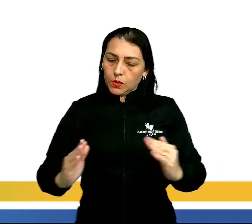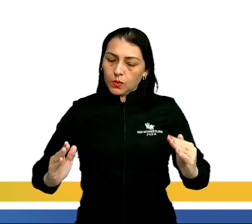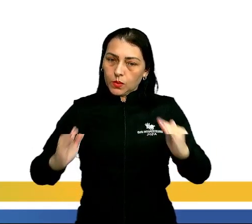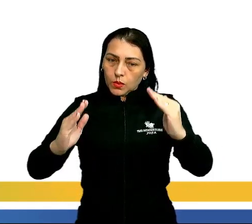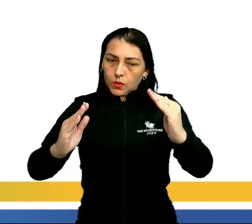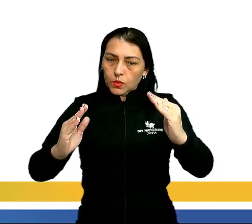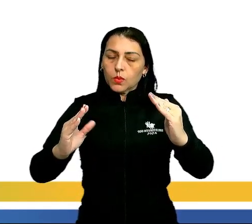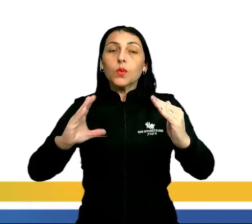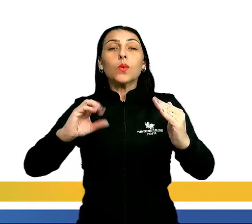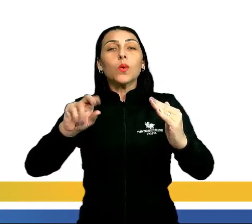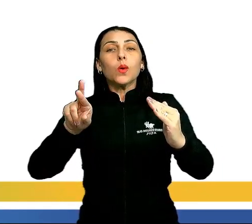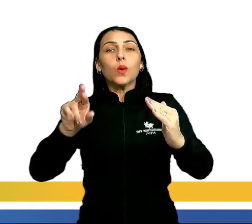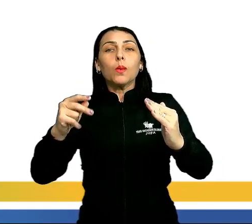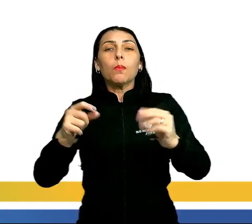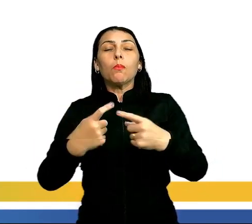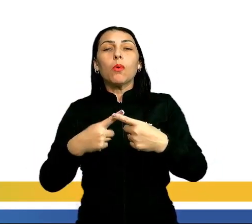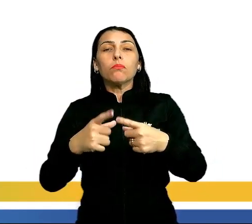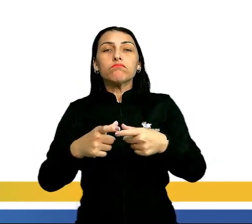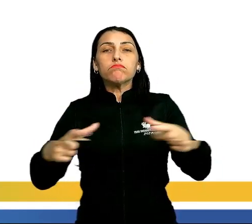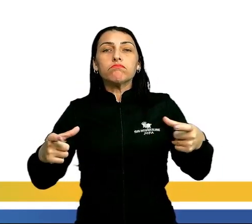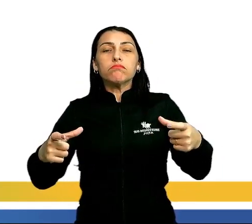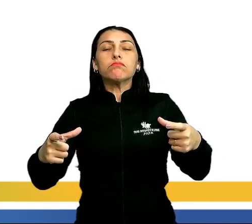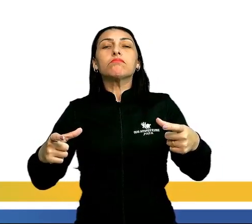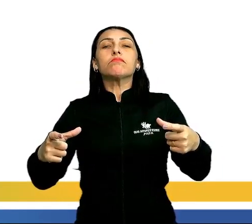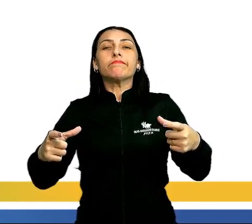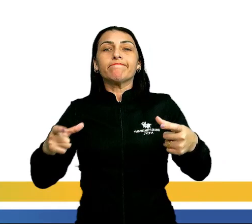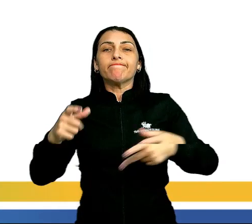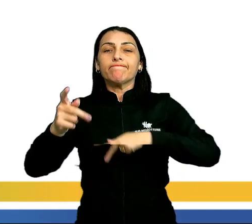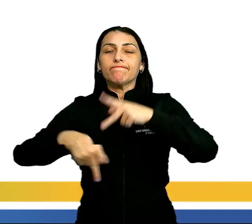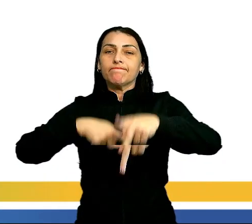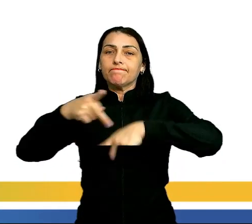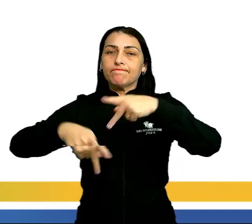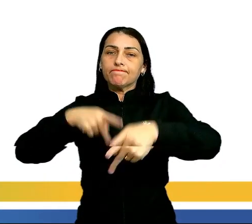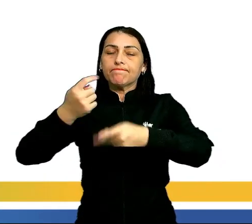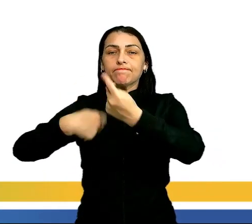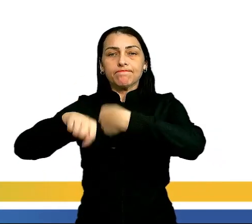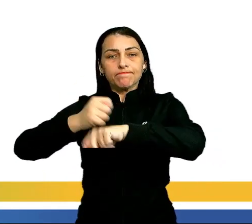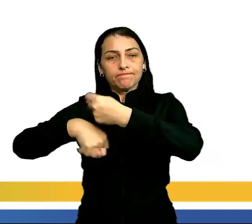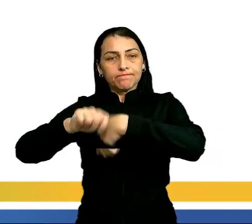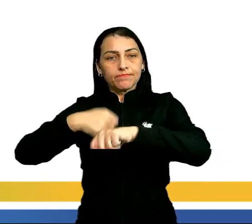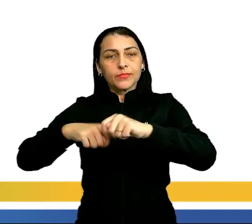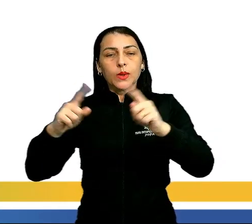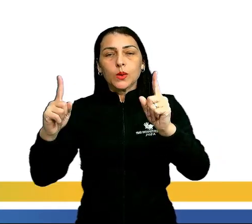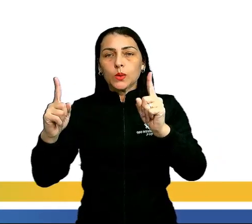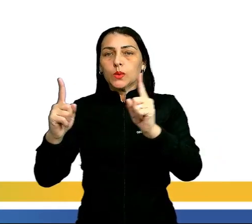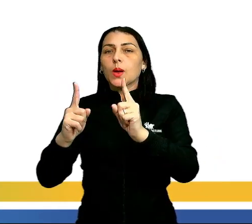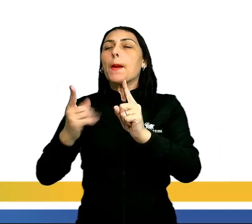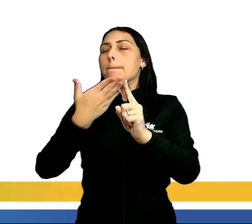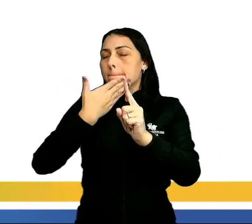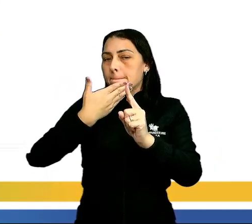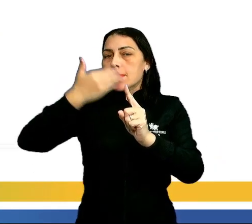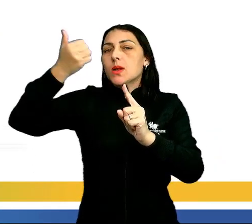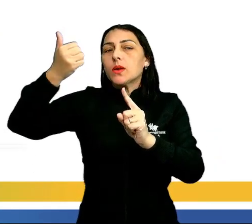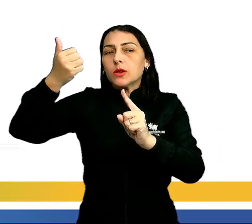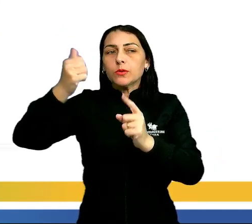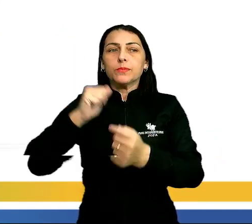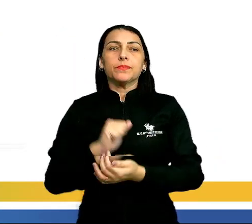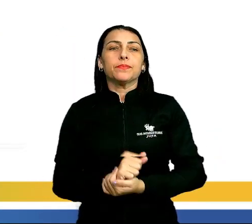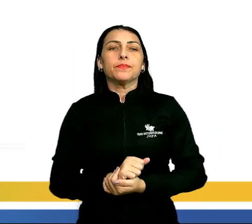largo, devido ao aumento da população economicamente ativa, PA, e uma expectativa de vida que vem melhorando.